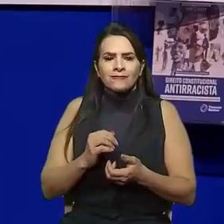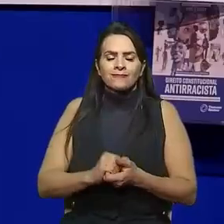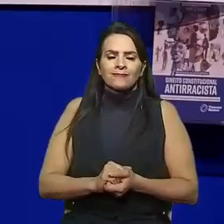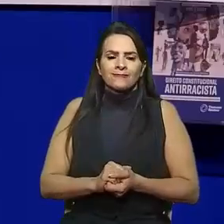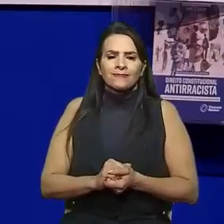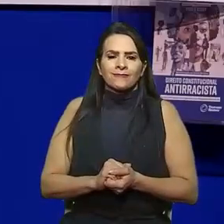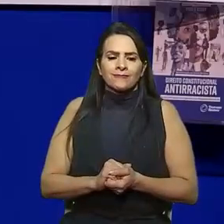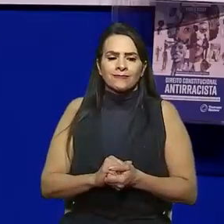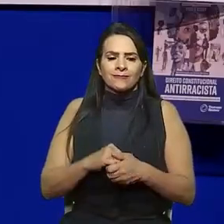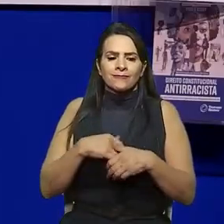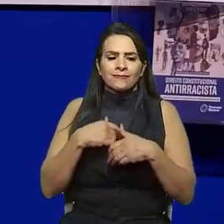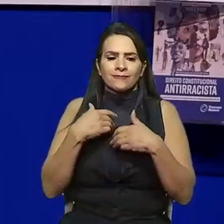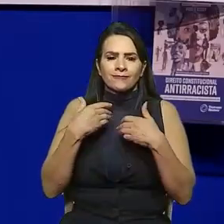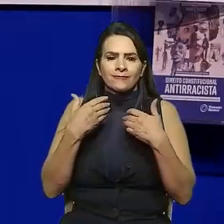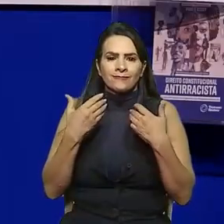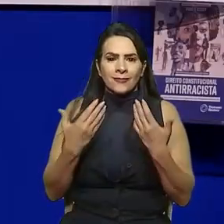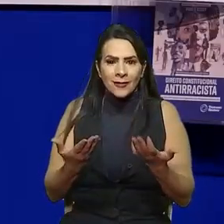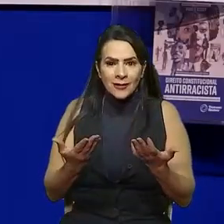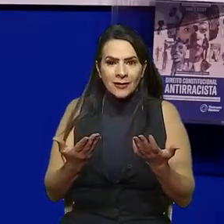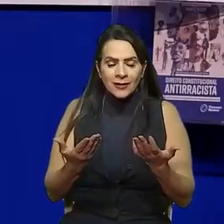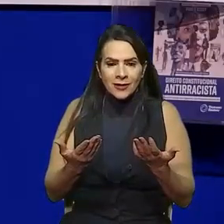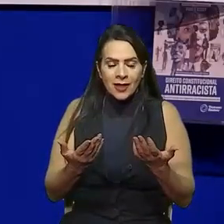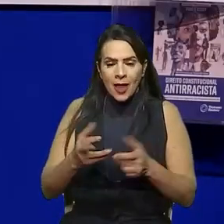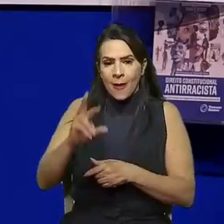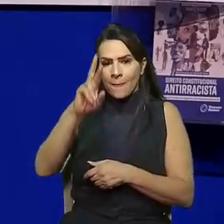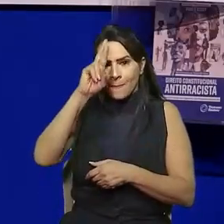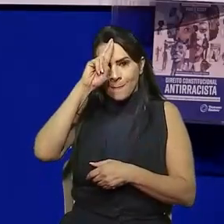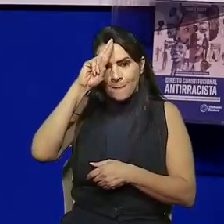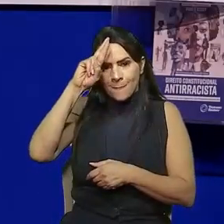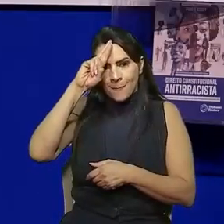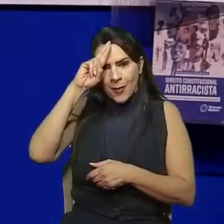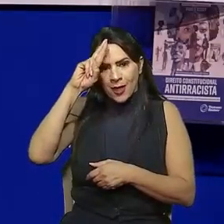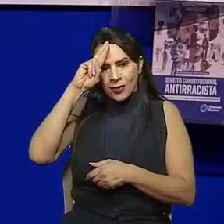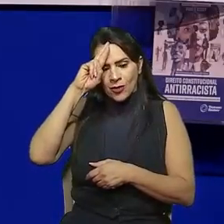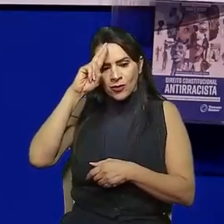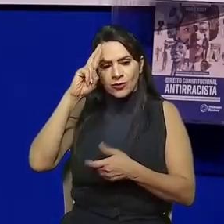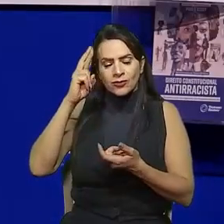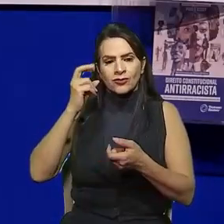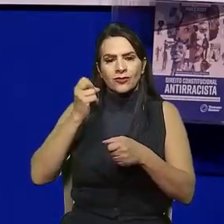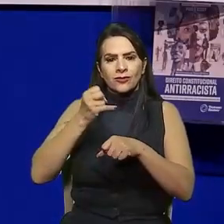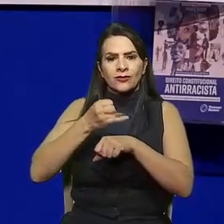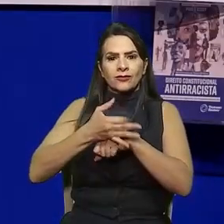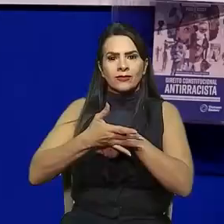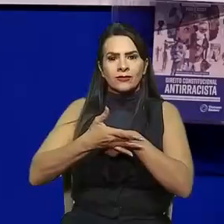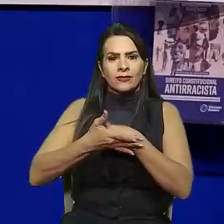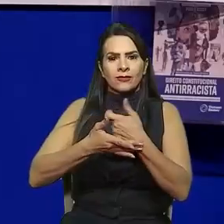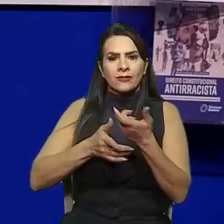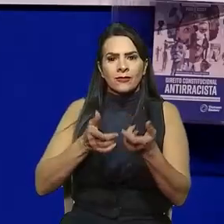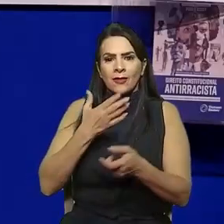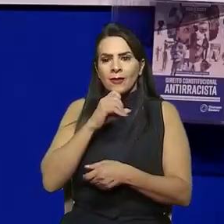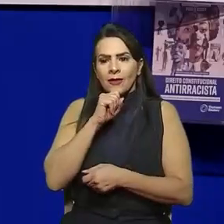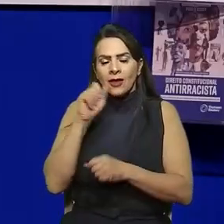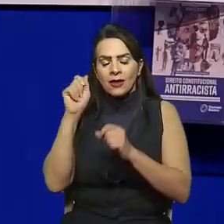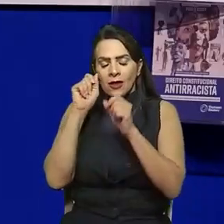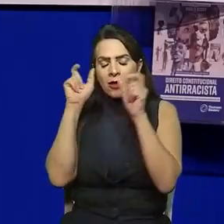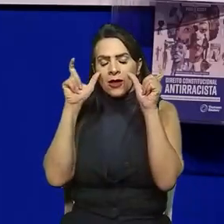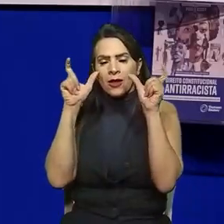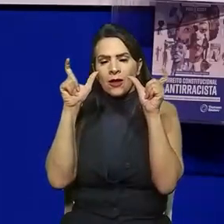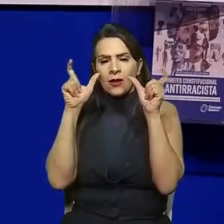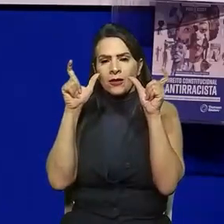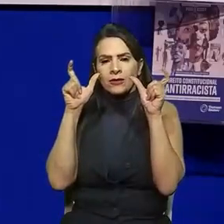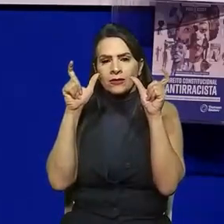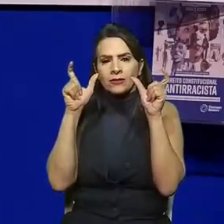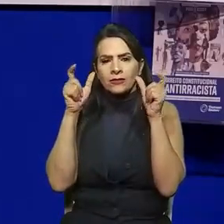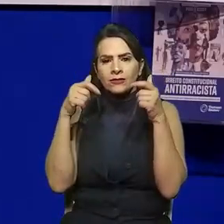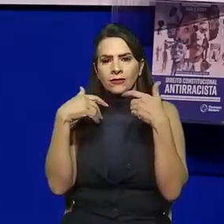meia-noite, com os fogos, o papai acordou. E mamãe disse: cadê todo mundo? Mamãe disse: está todo mundo na casa